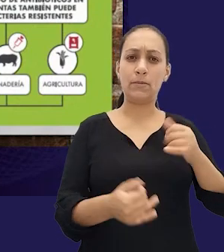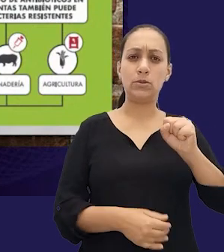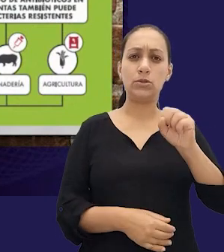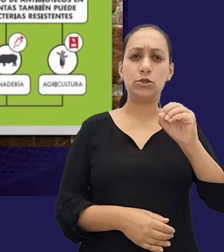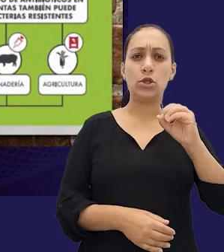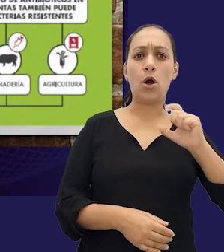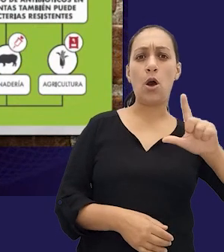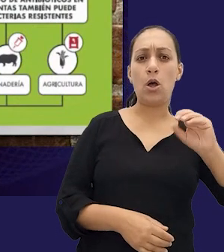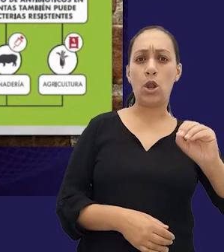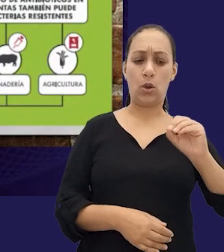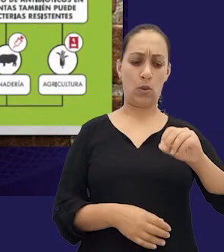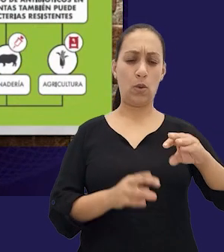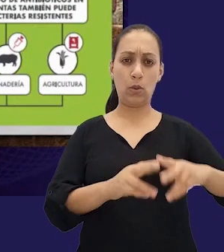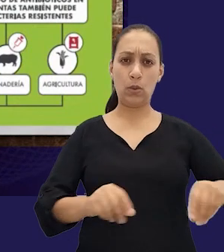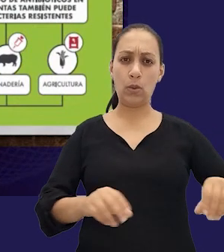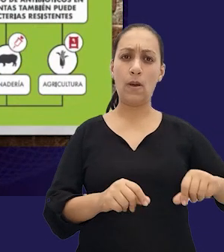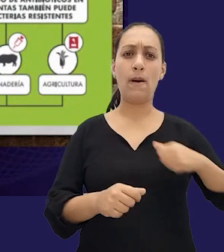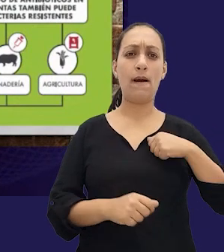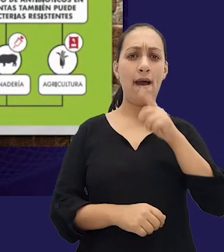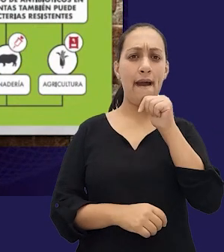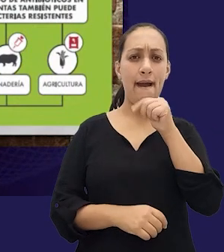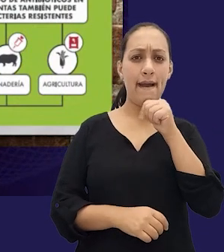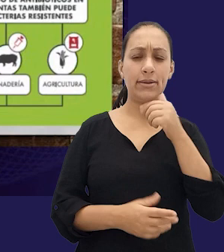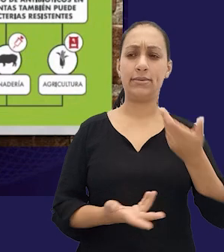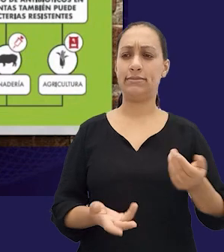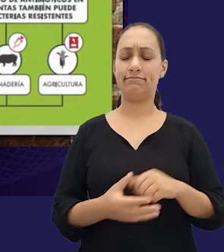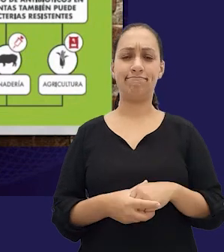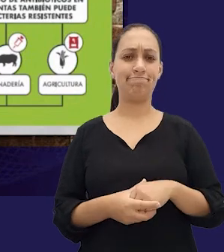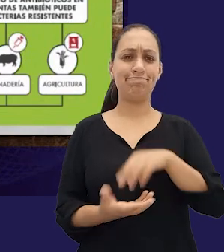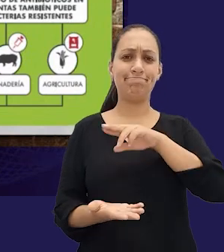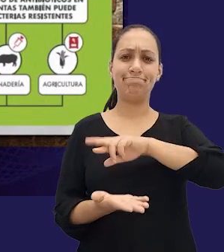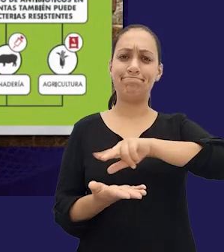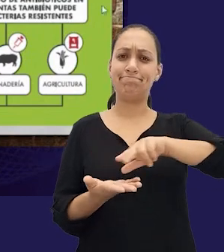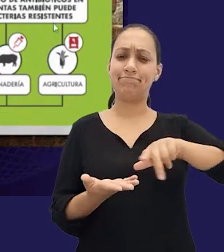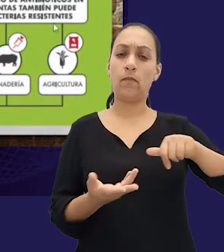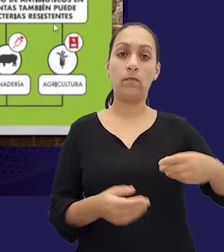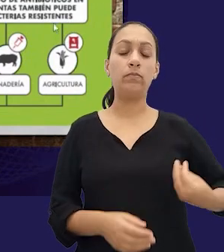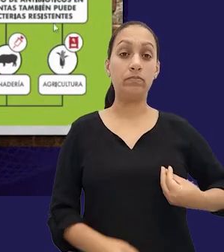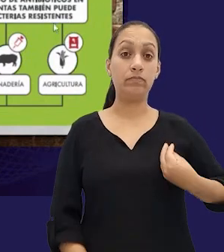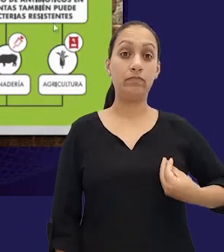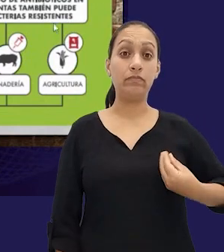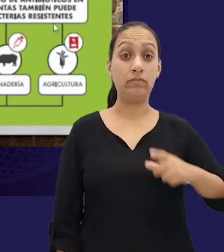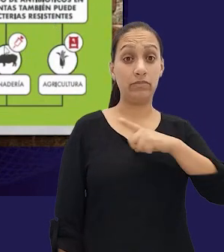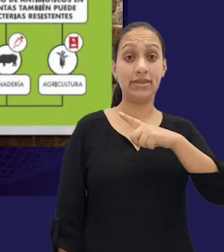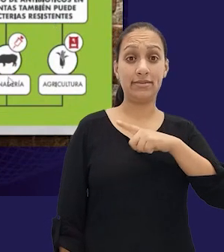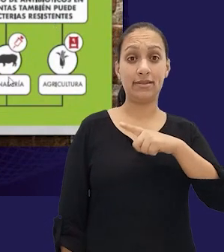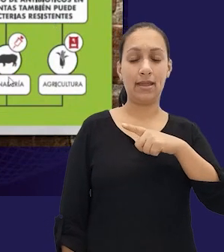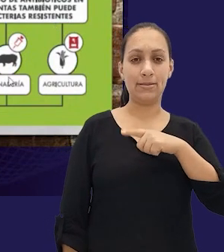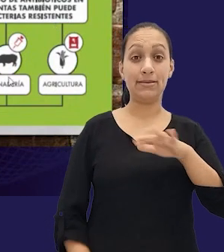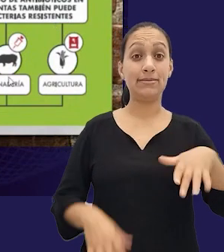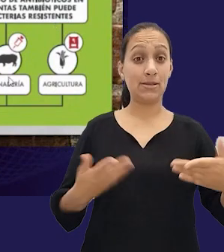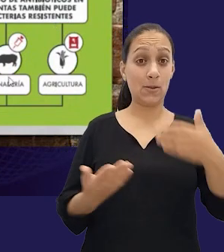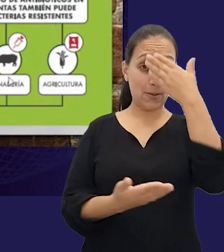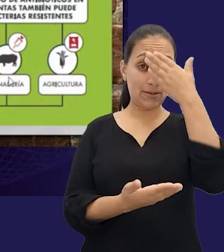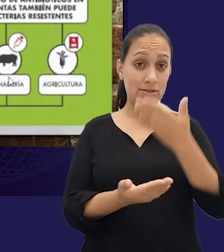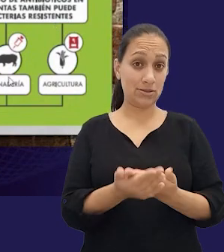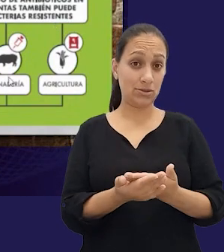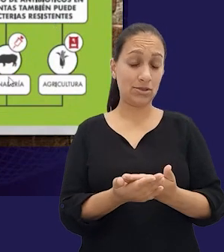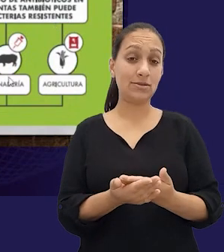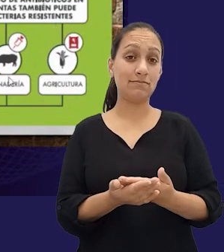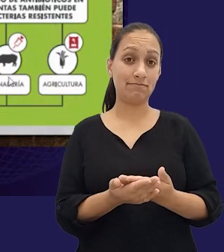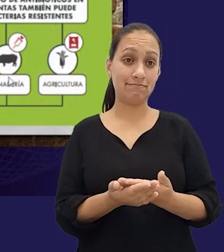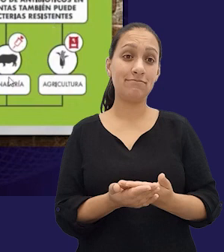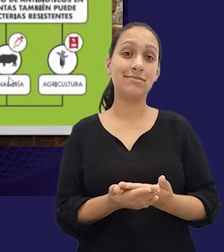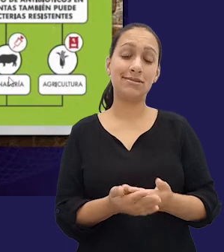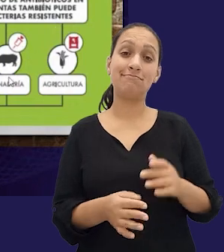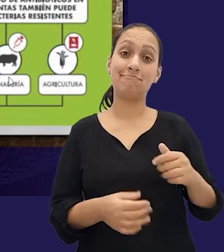água, enfim, sedimentos. Tem, gente, tem. Então, acreditem, isso está lá